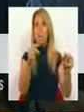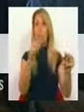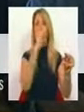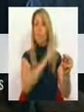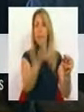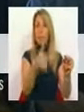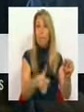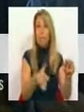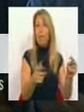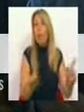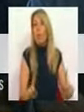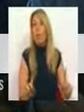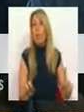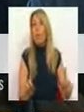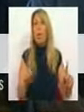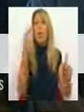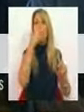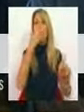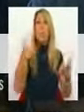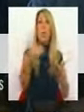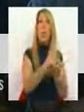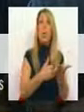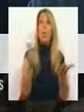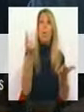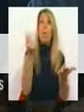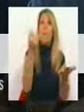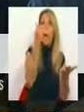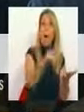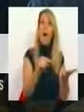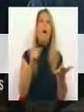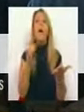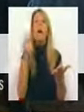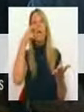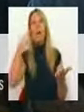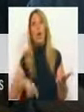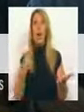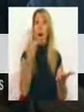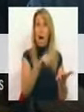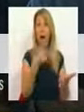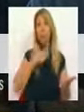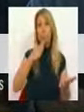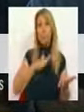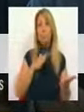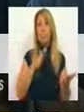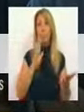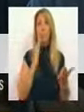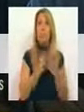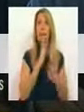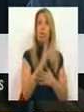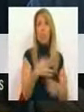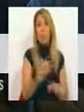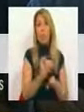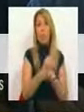recursos, quer humanos, quer financeiros, nas câmaras municipais, suficientes para dar resposta a esta